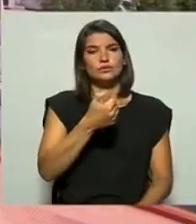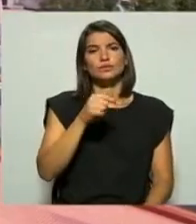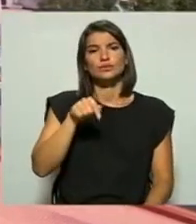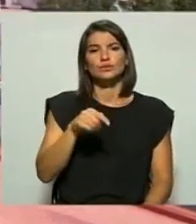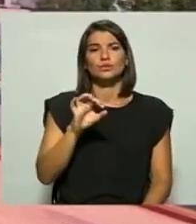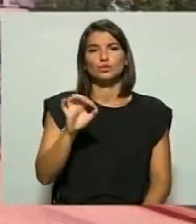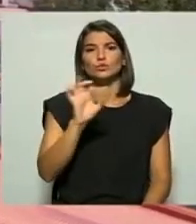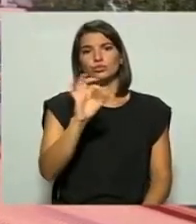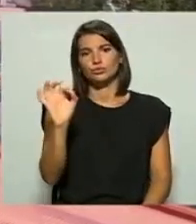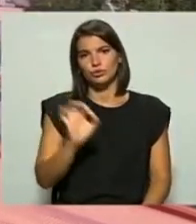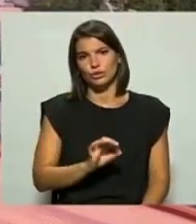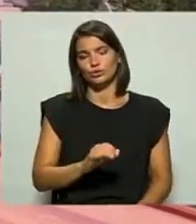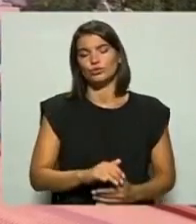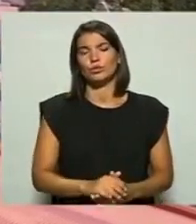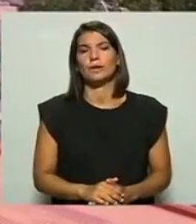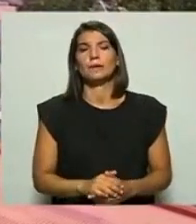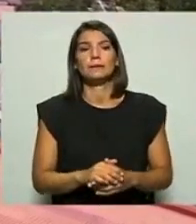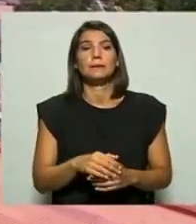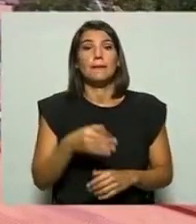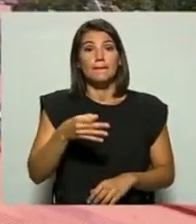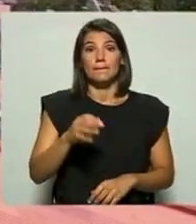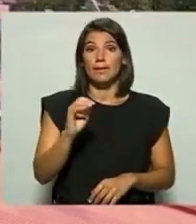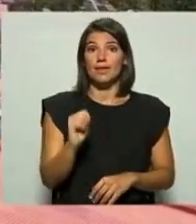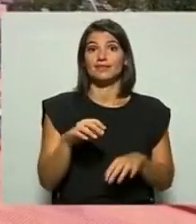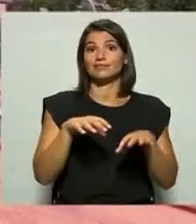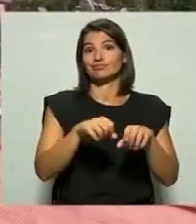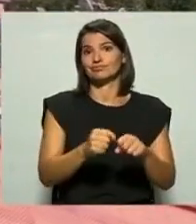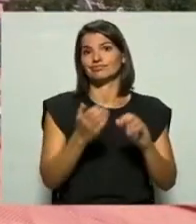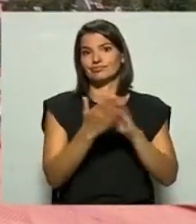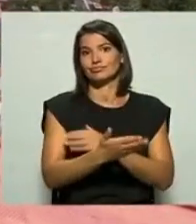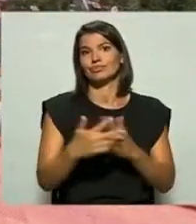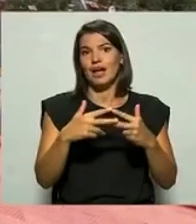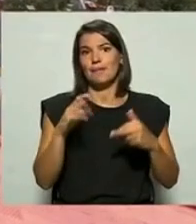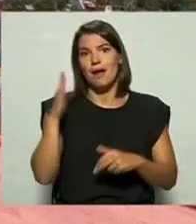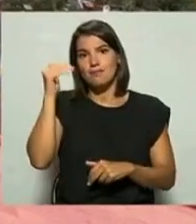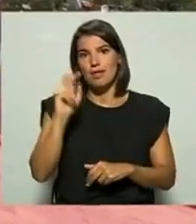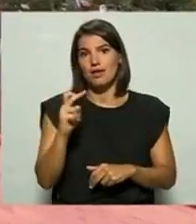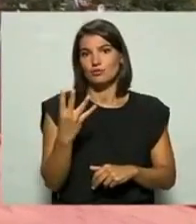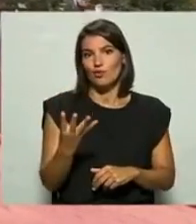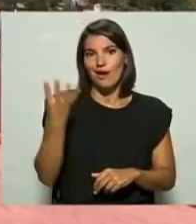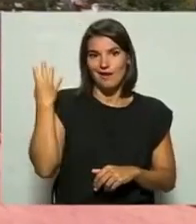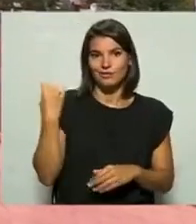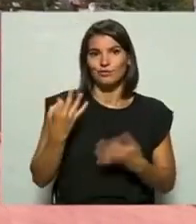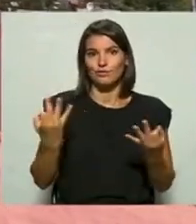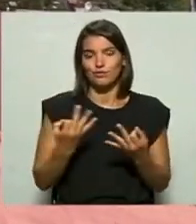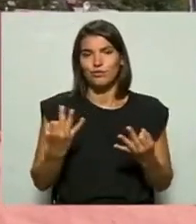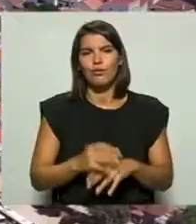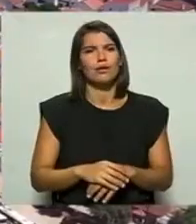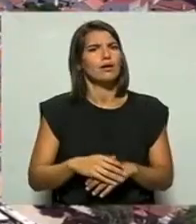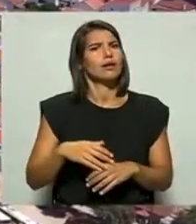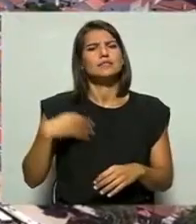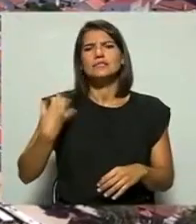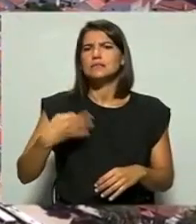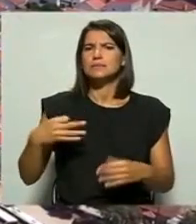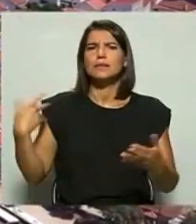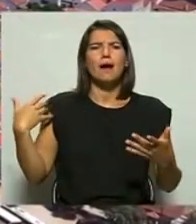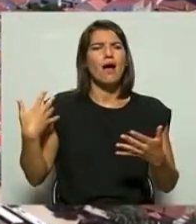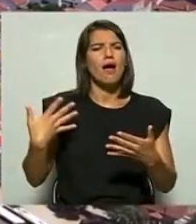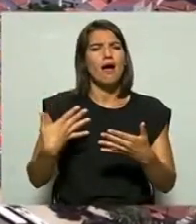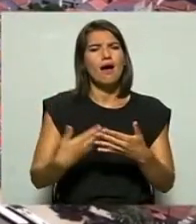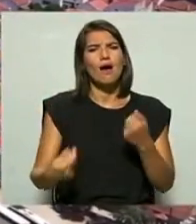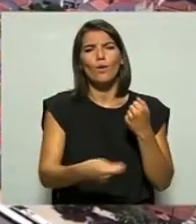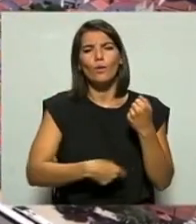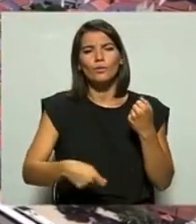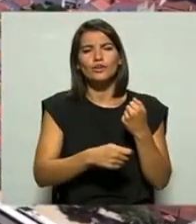5,8 por centro os socialistas conquistaram a câmara de Almada há quatro anos tinha estado sempre na mão dos comunistas